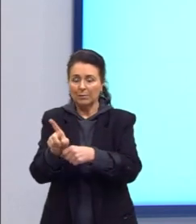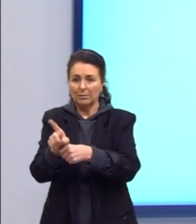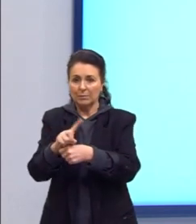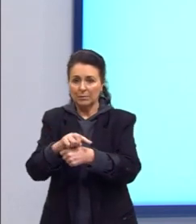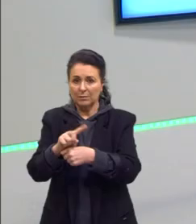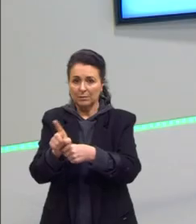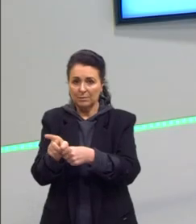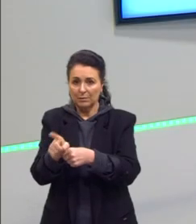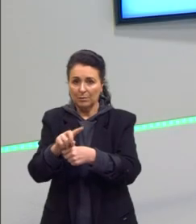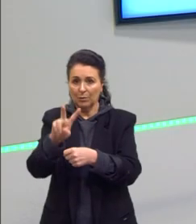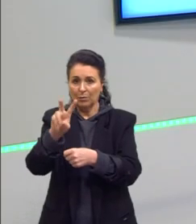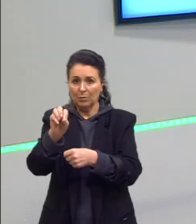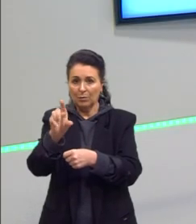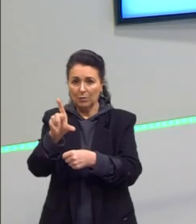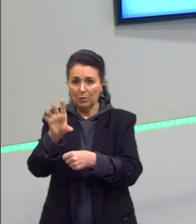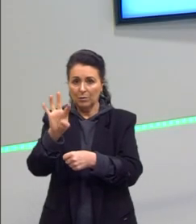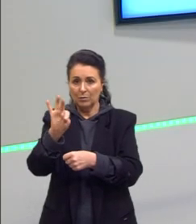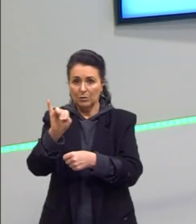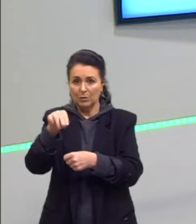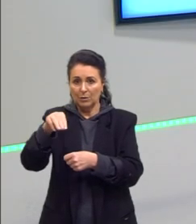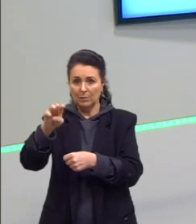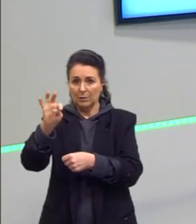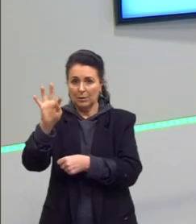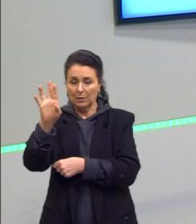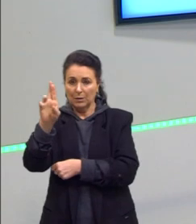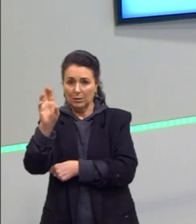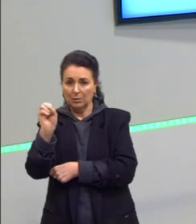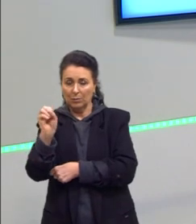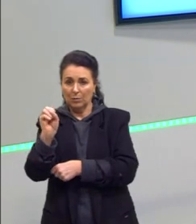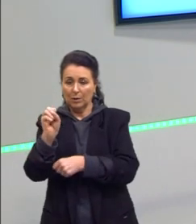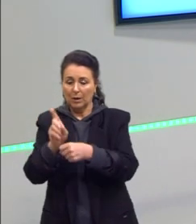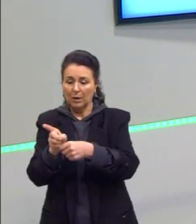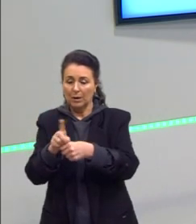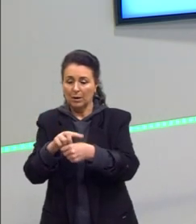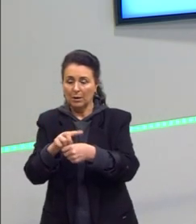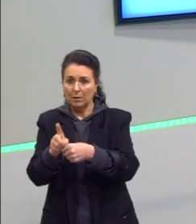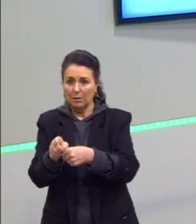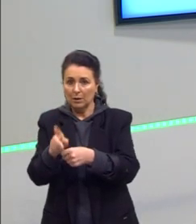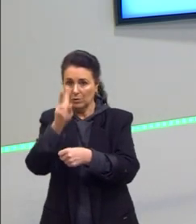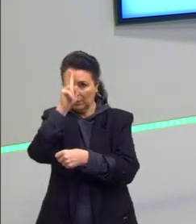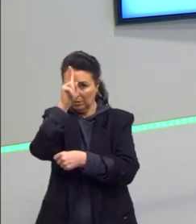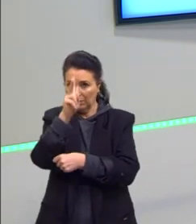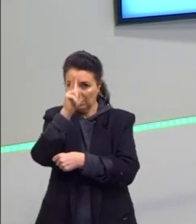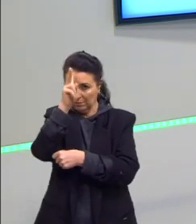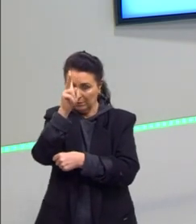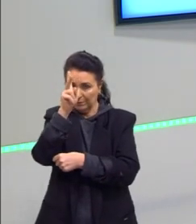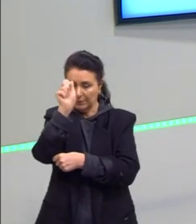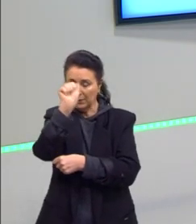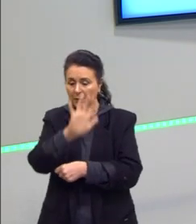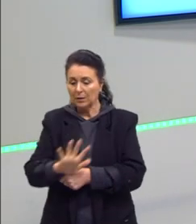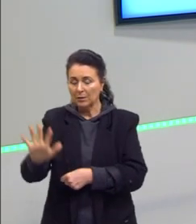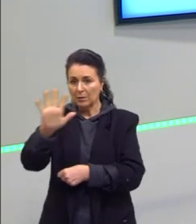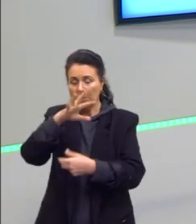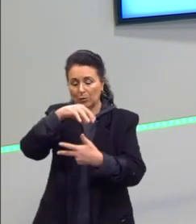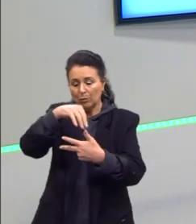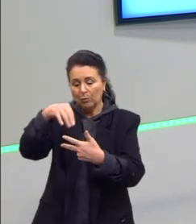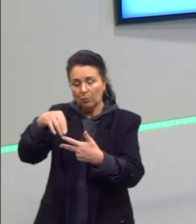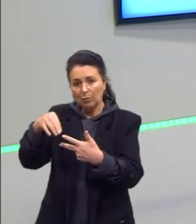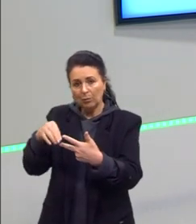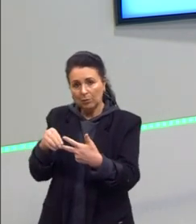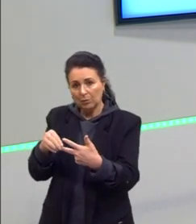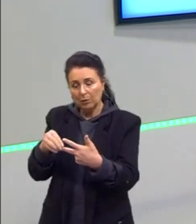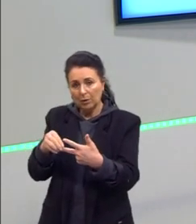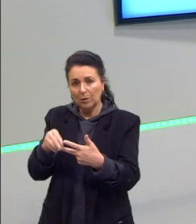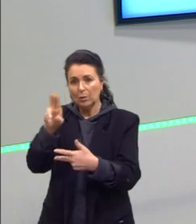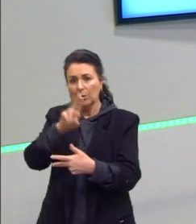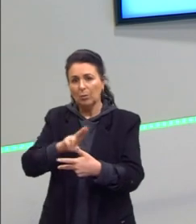em um voltímetro ele vai medir o que atenção então geralmente né no ENEM ele não vai